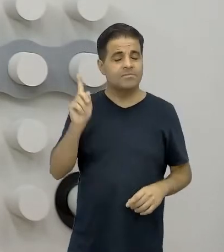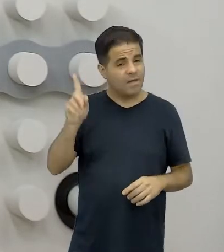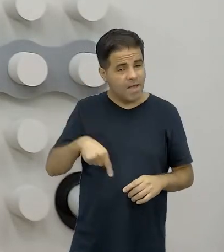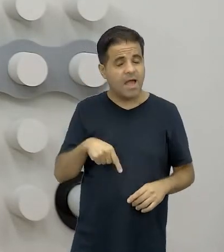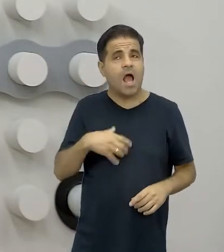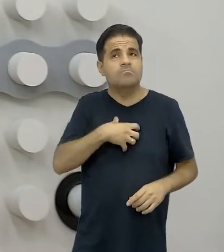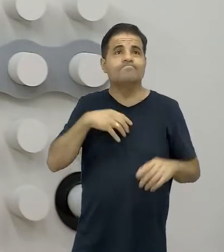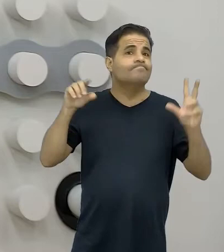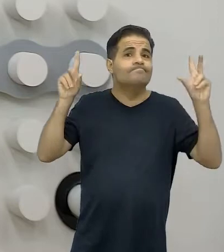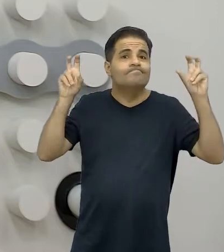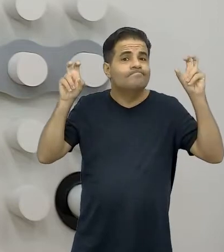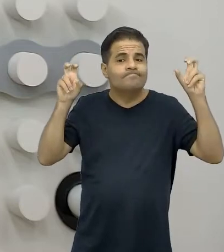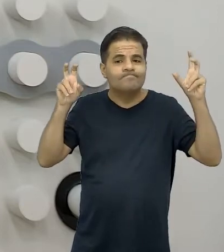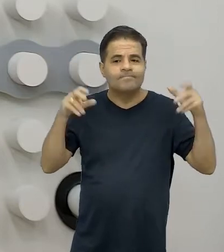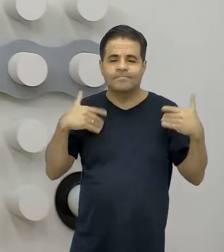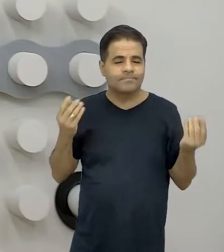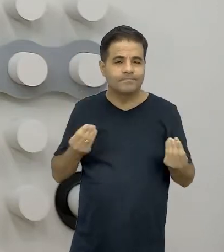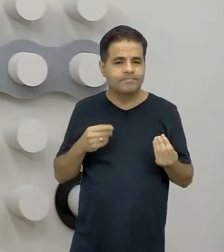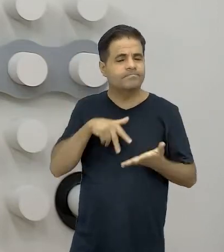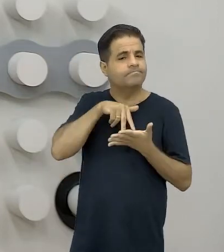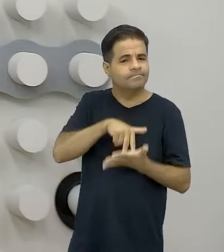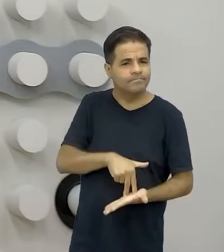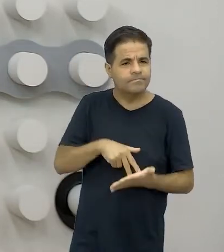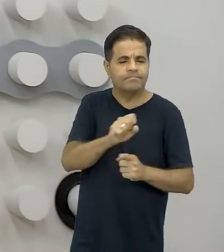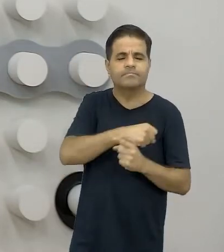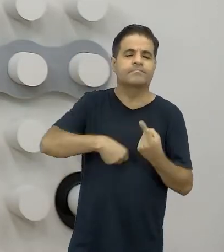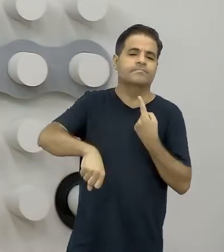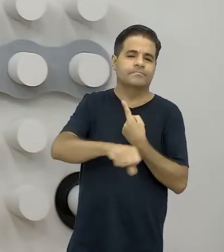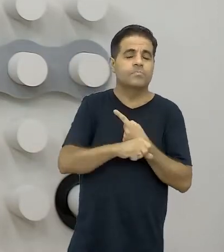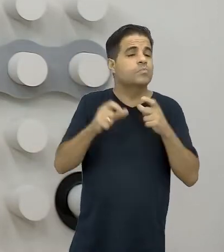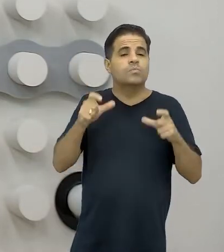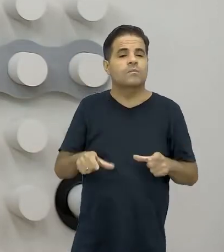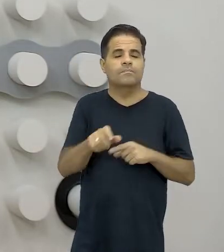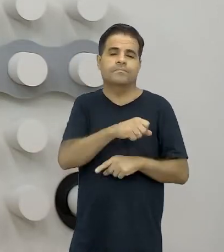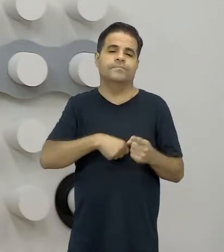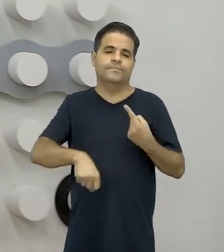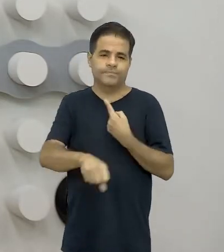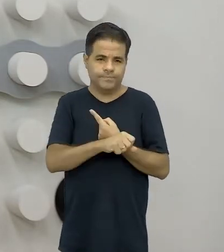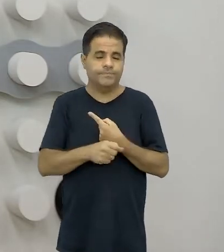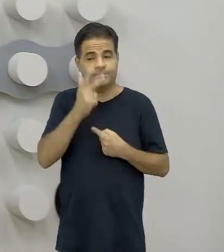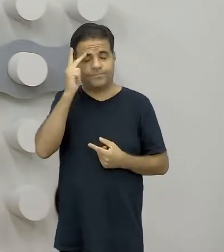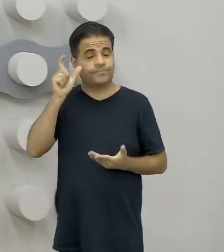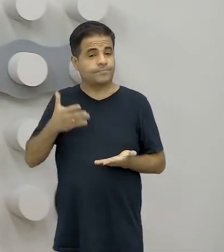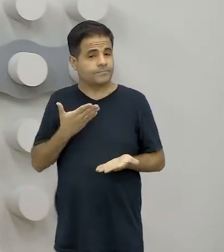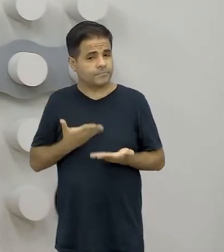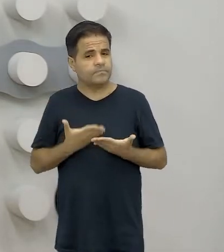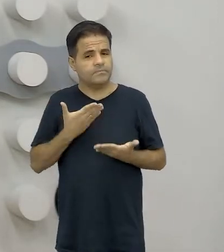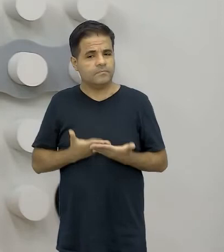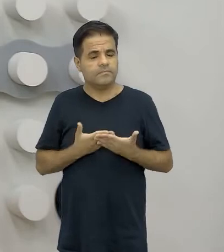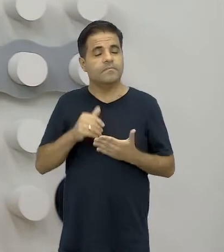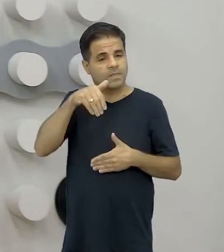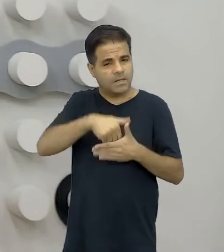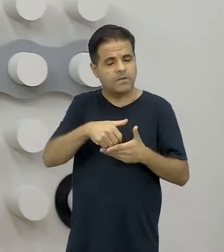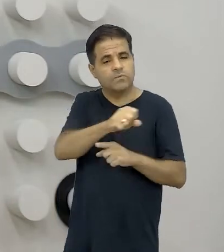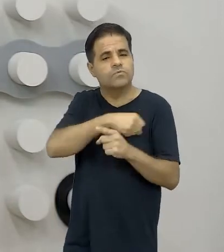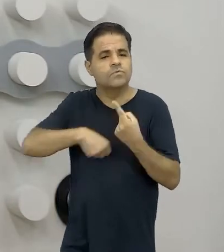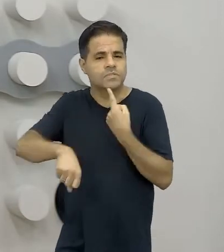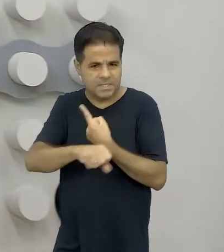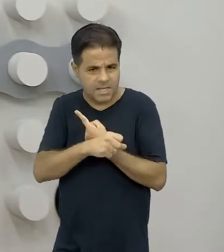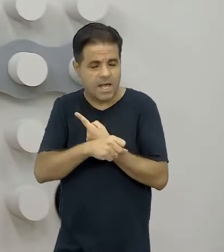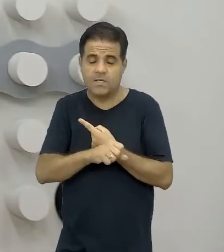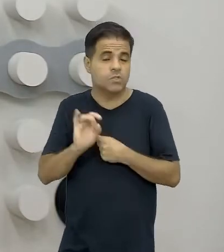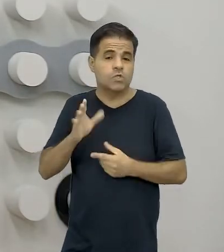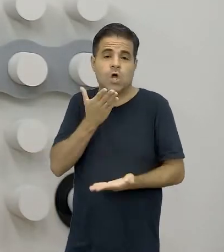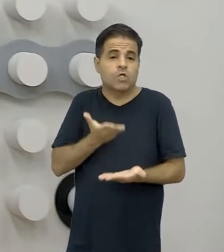essa questão da posição social, do lugar social do estudante na sociedade. E não